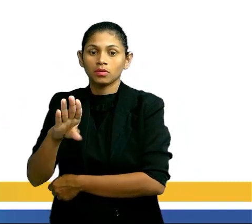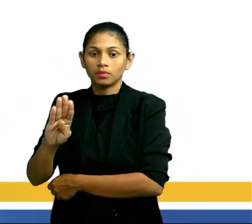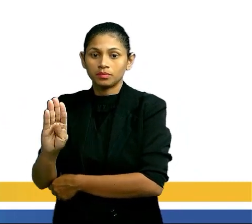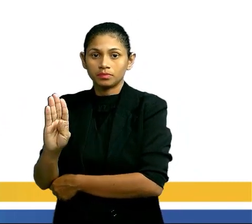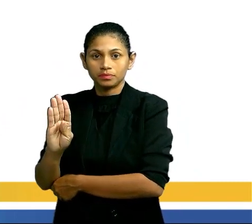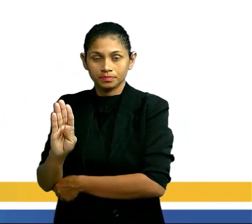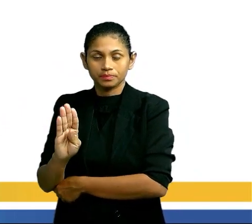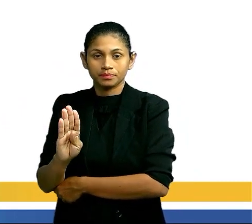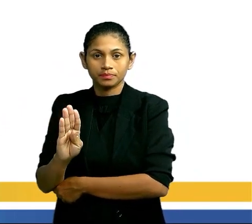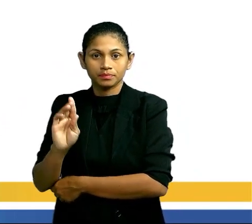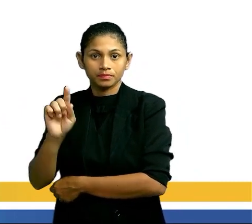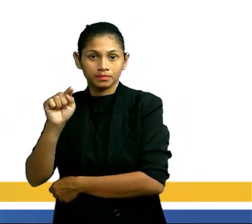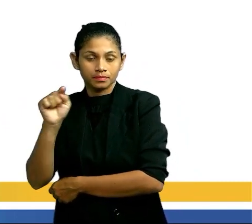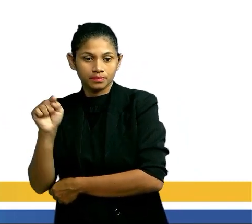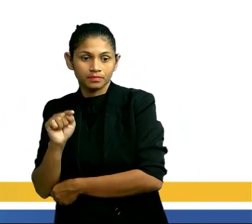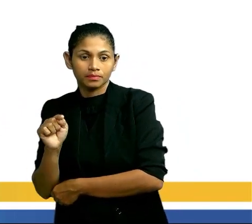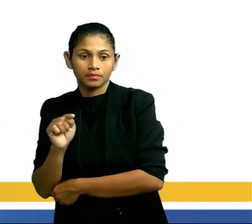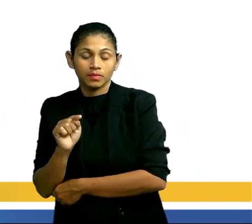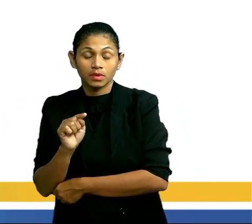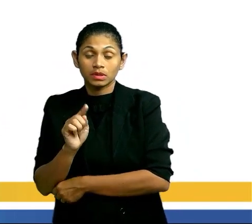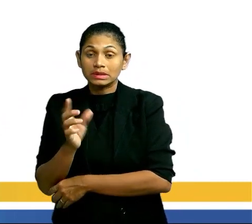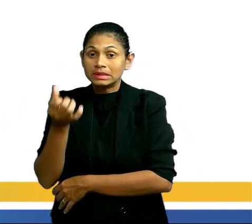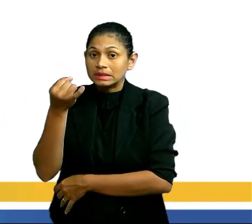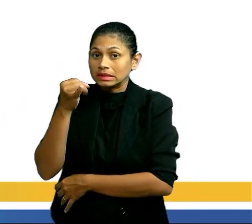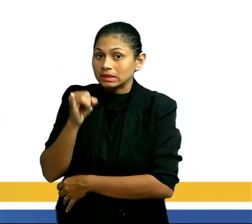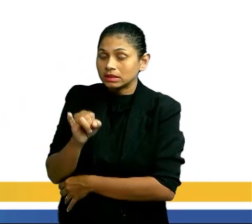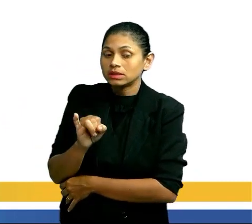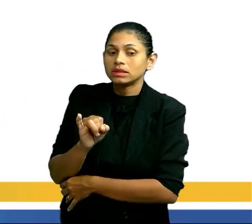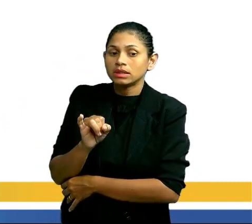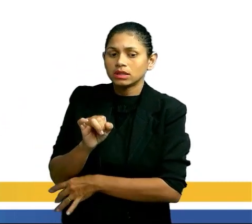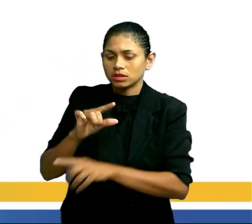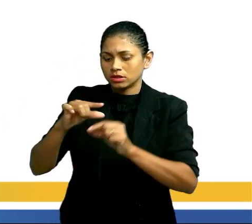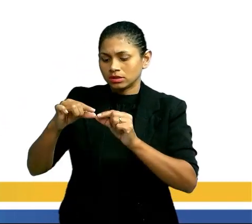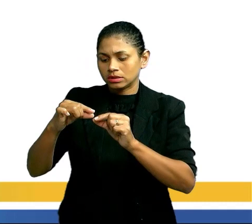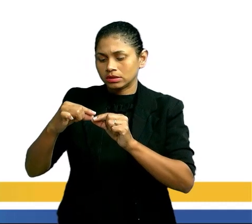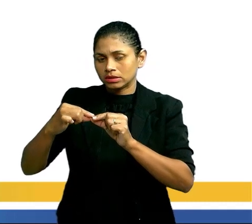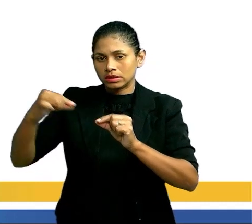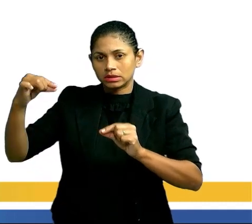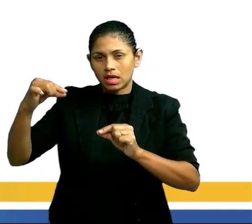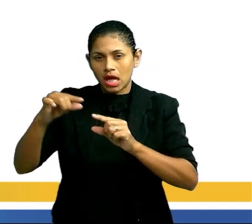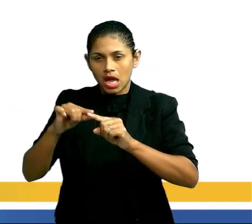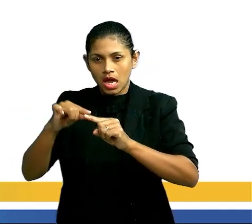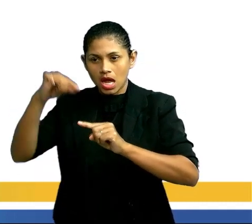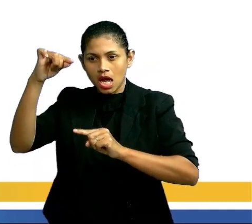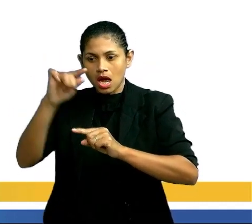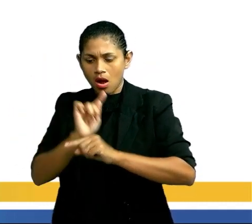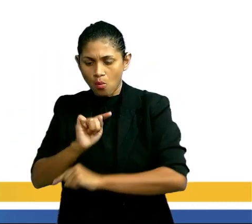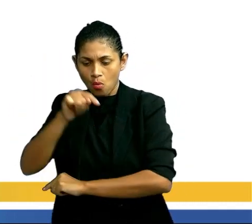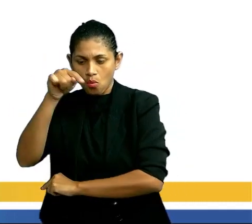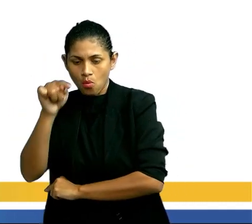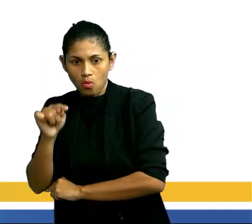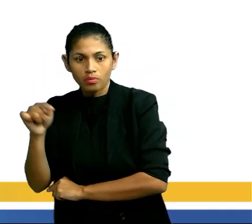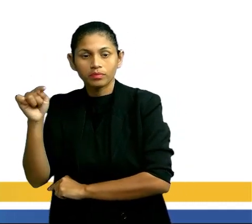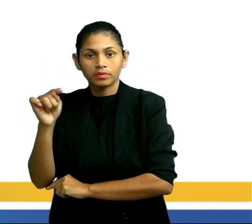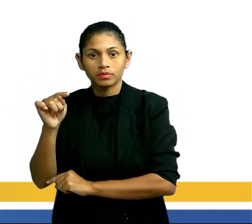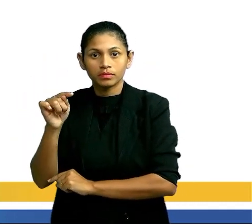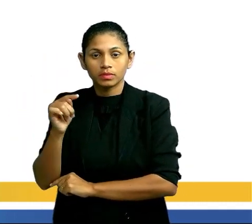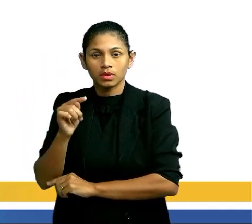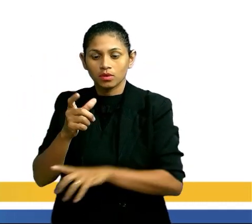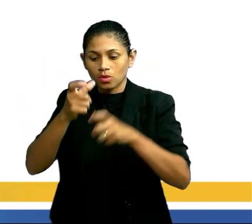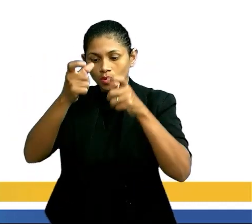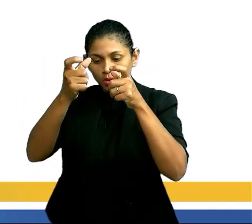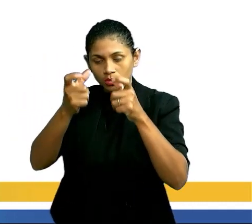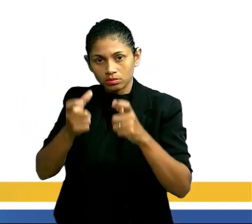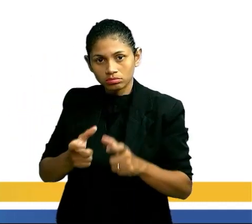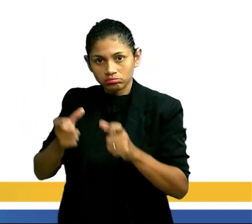vai ser hidroxibenzeno. E se esse fenol for ramificado, nós vamos indicar a numeração da ramificação, o